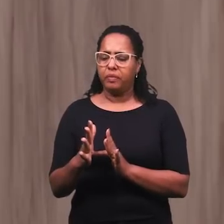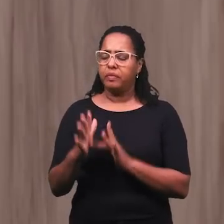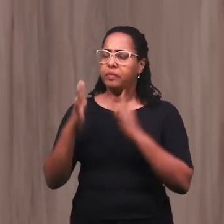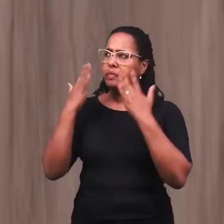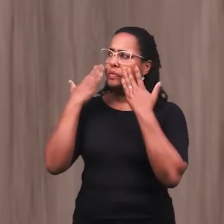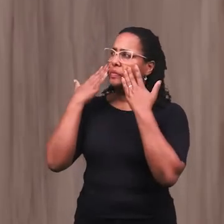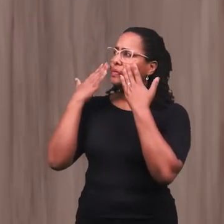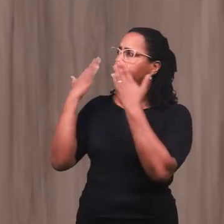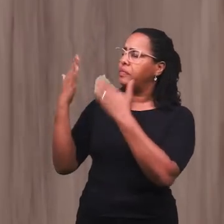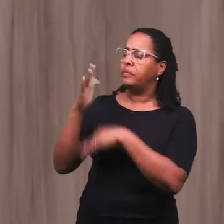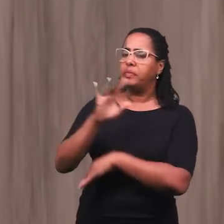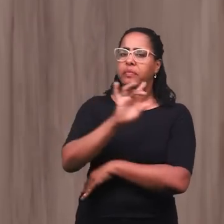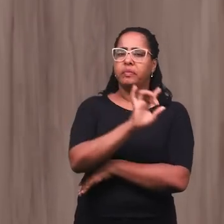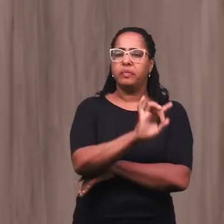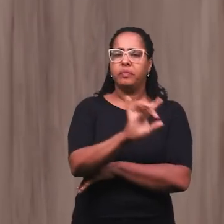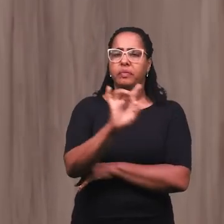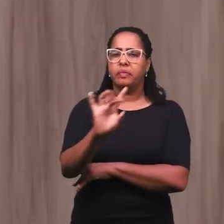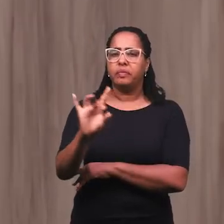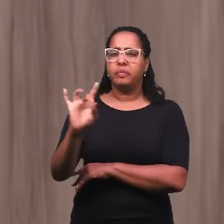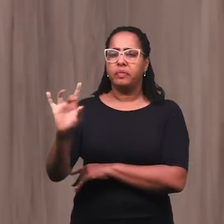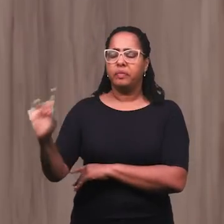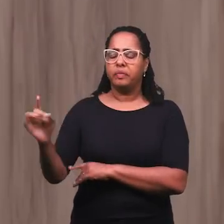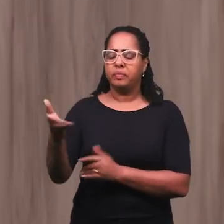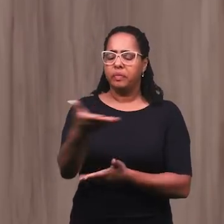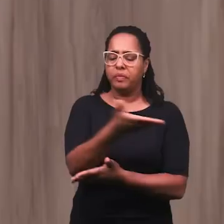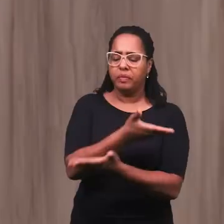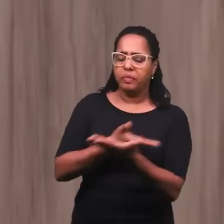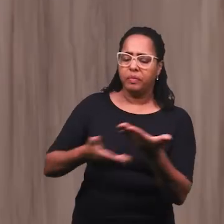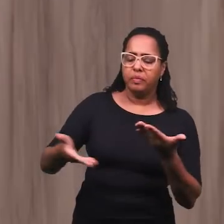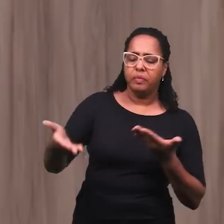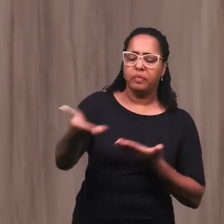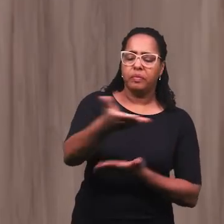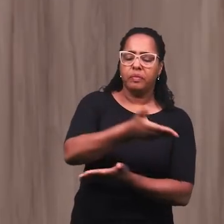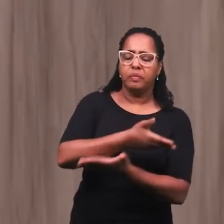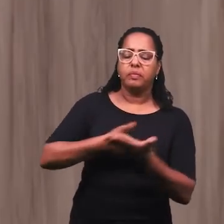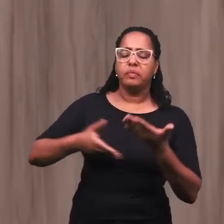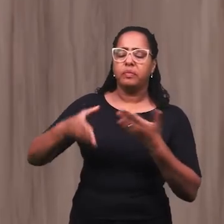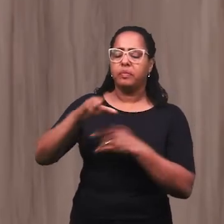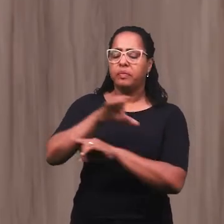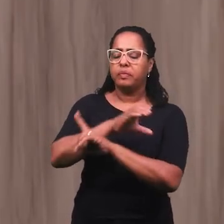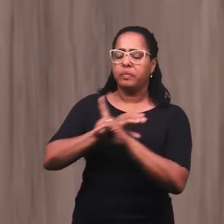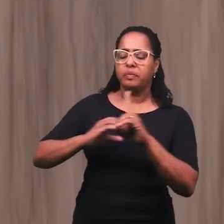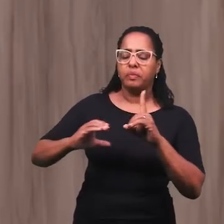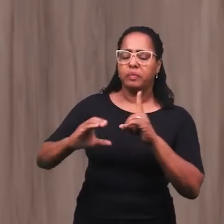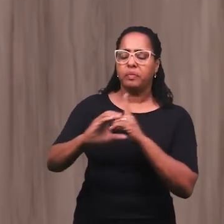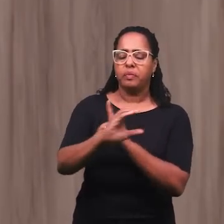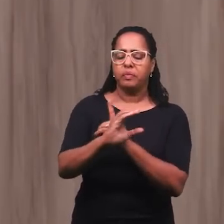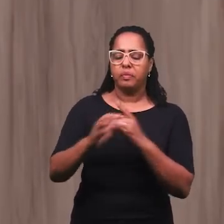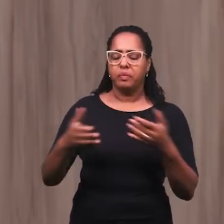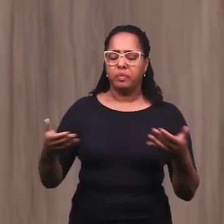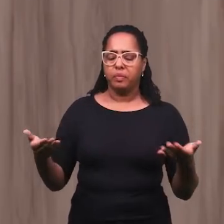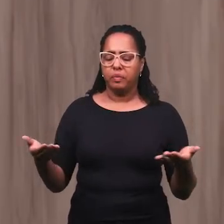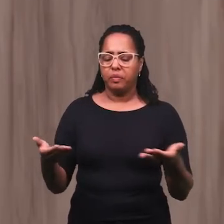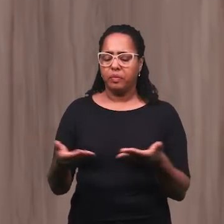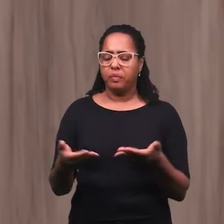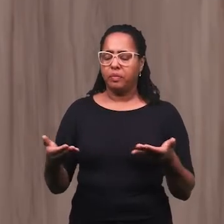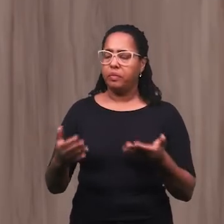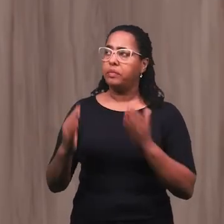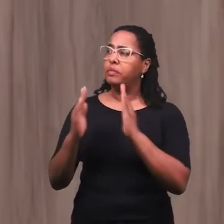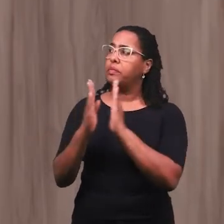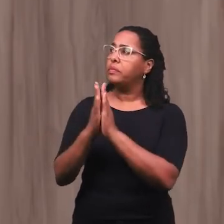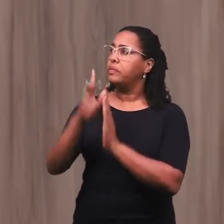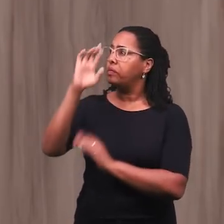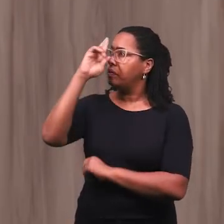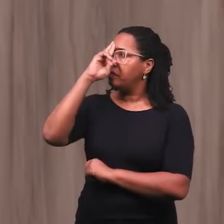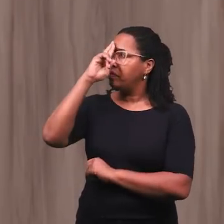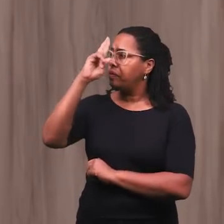quando apresentamos a cada um que está participando deste culto, a nossa